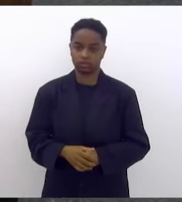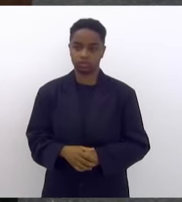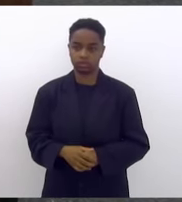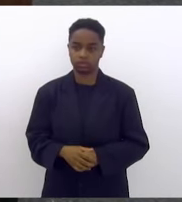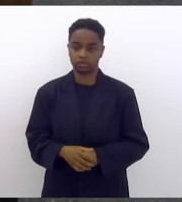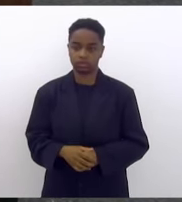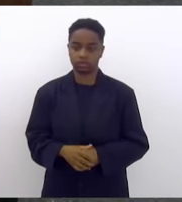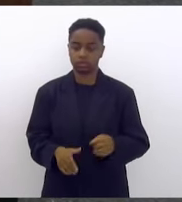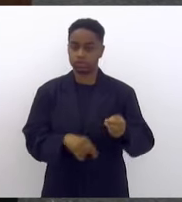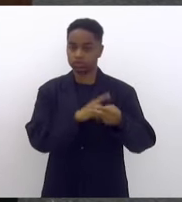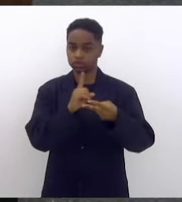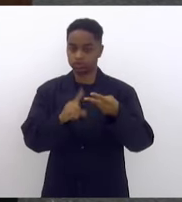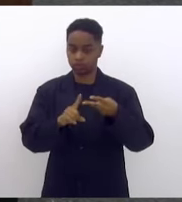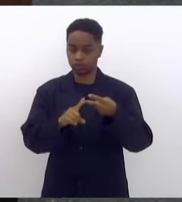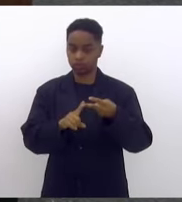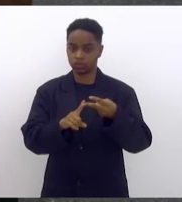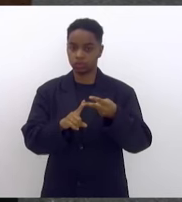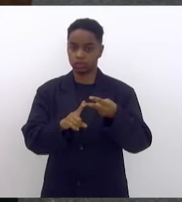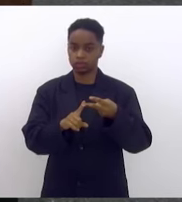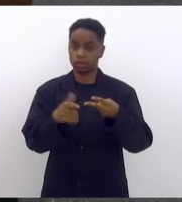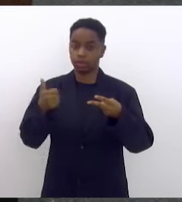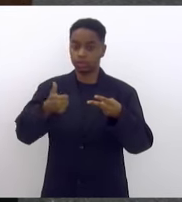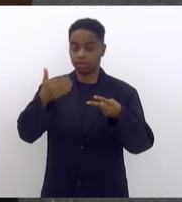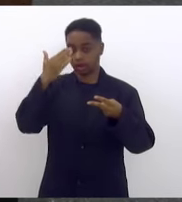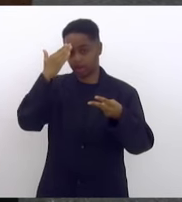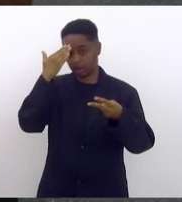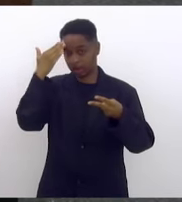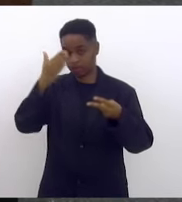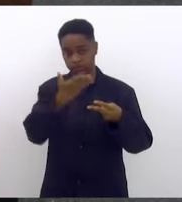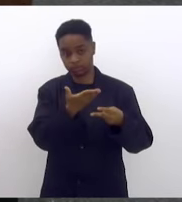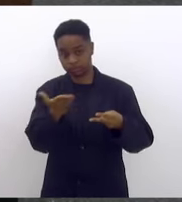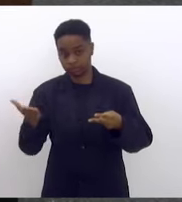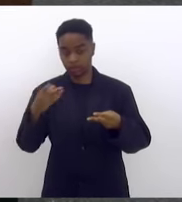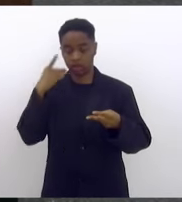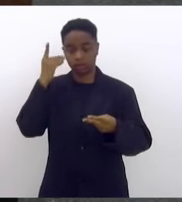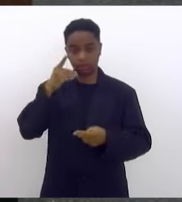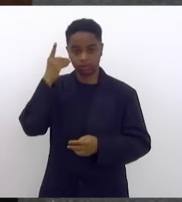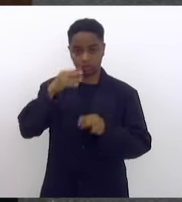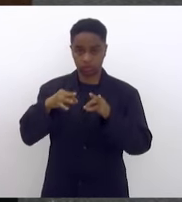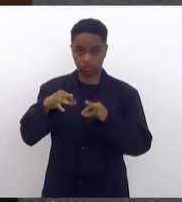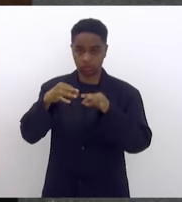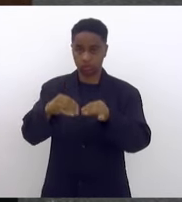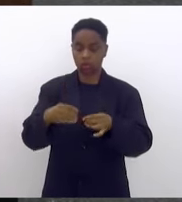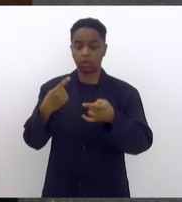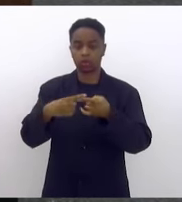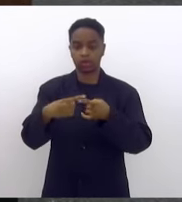Em segundo lugar, eu queria primeiro agradecer aqui aos colegas deputados e deputadas por onde